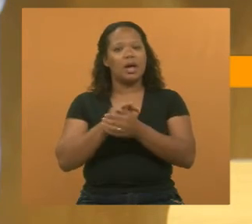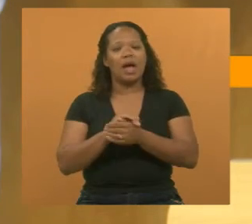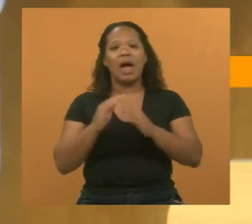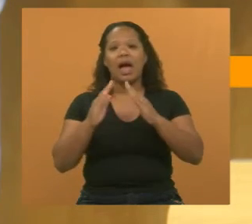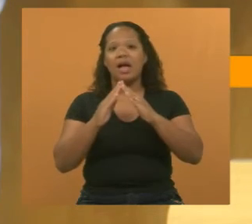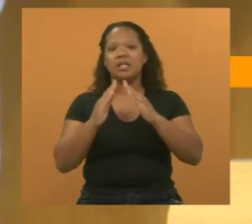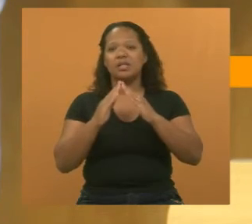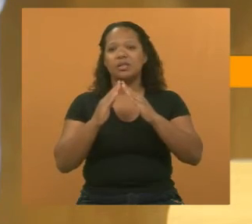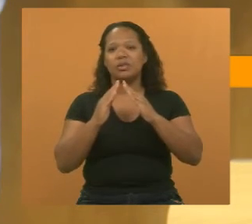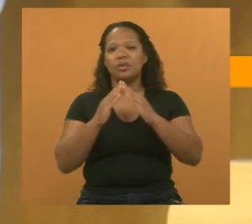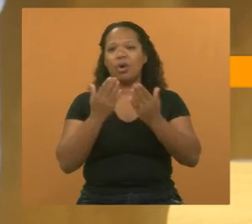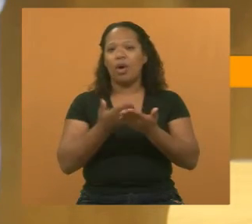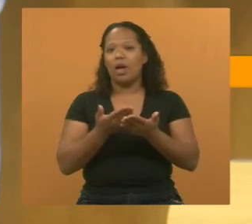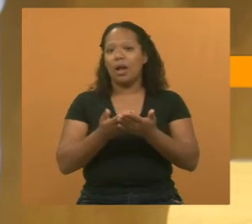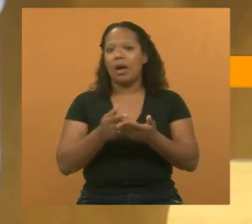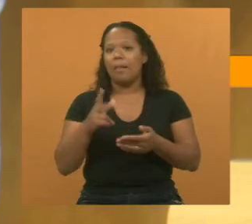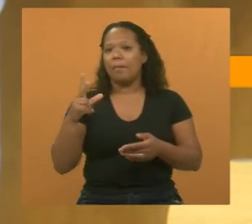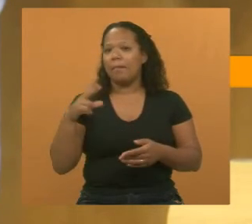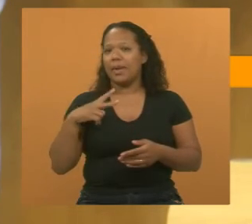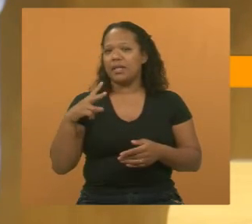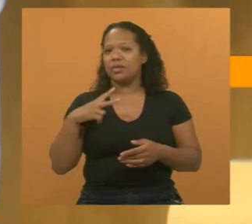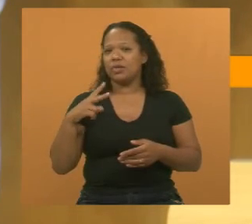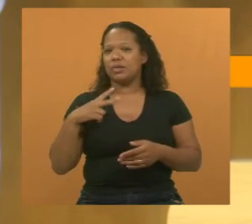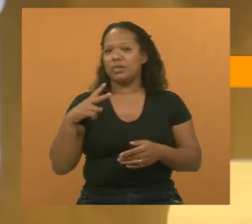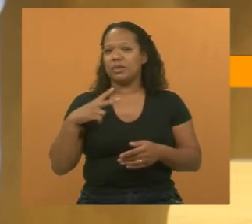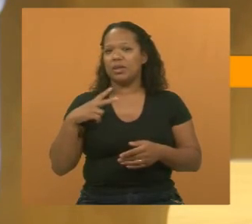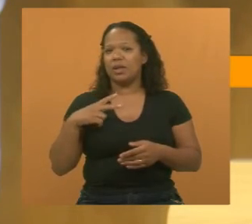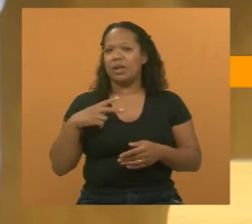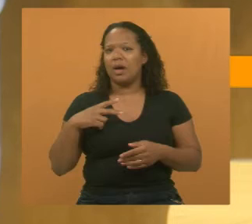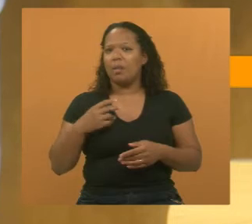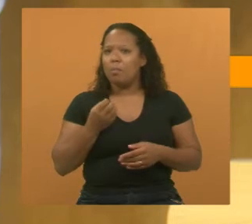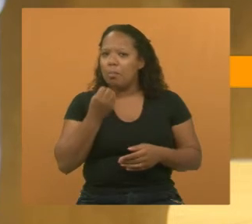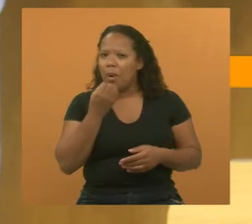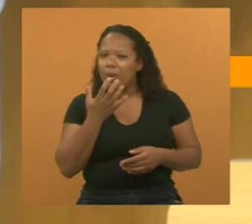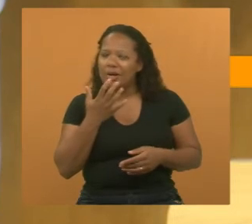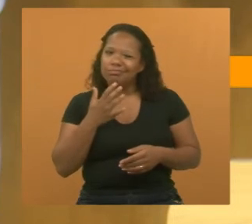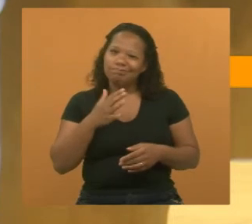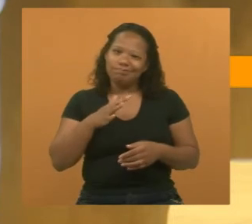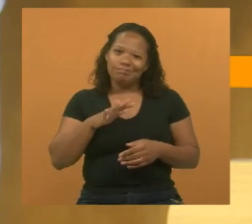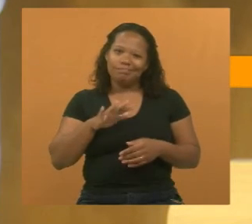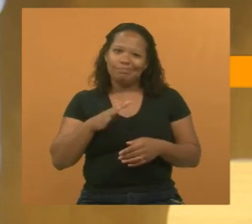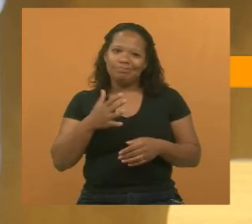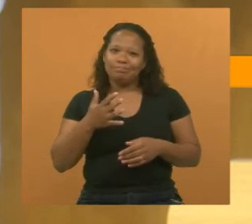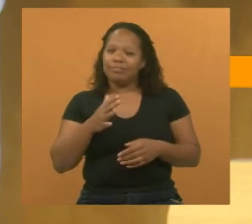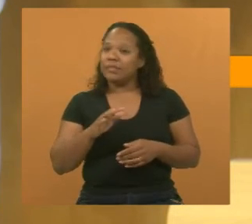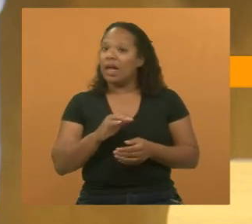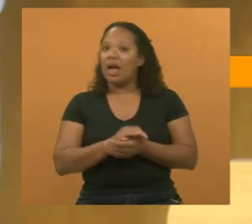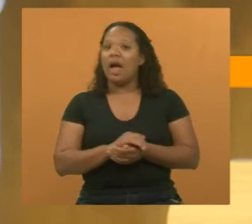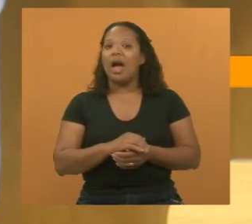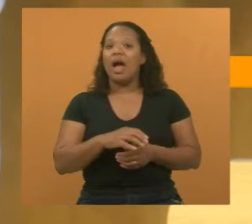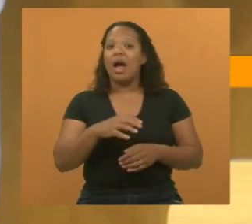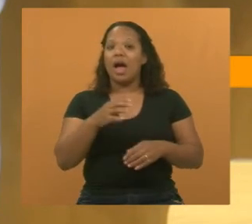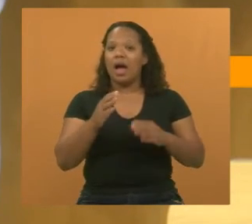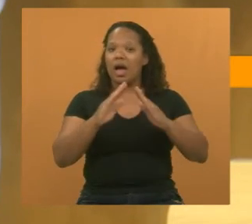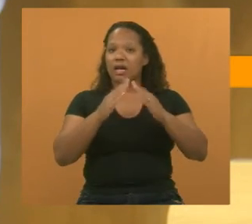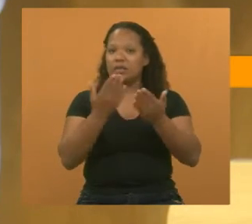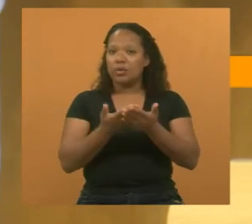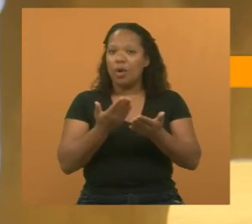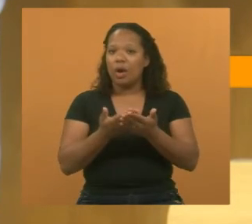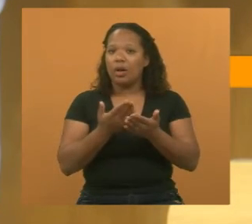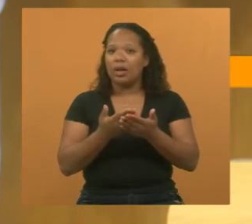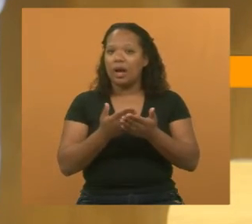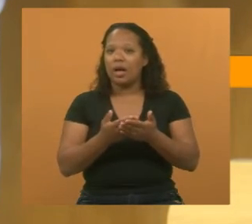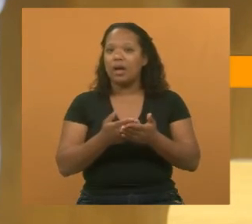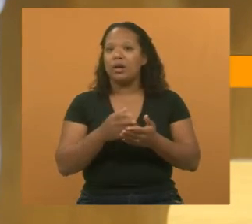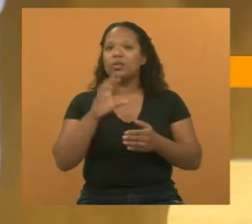escolas particulares não tinham tanta qualidade quanto tinha o ensino público estadual. Só que essa